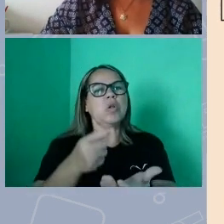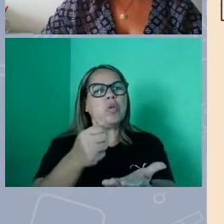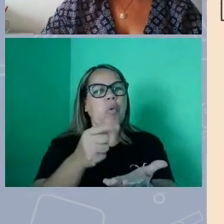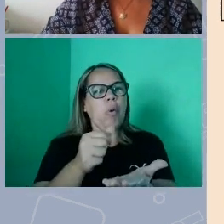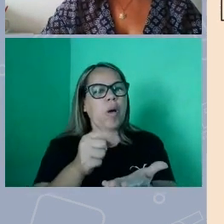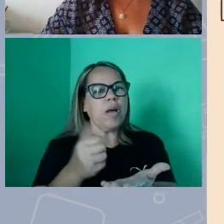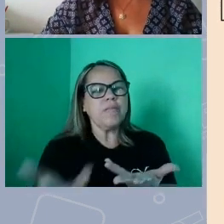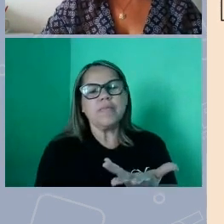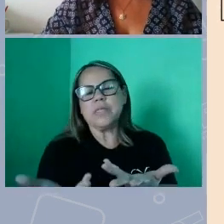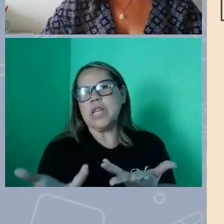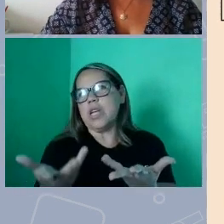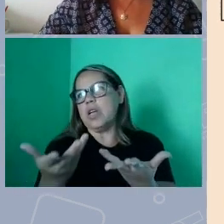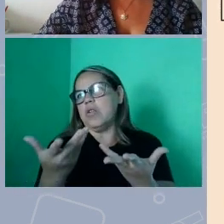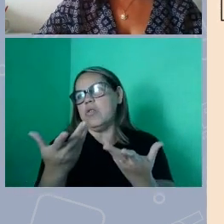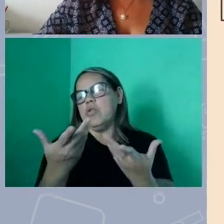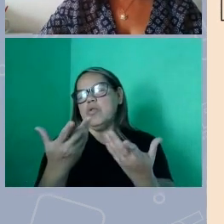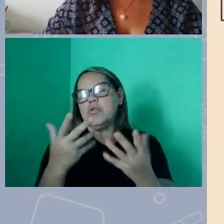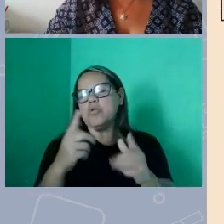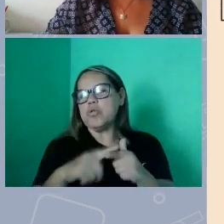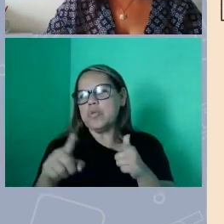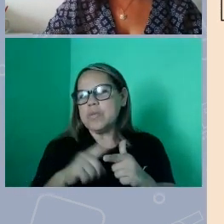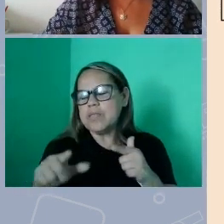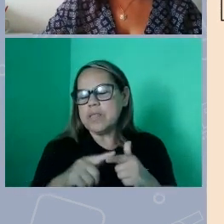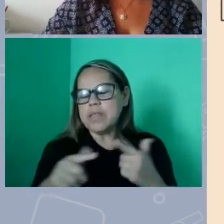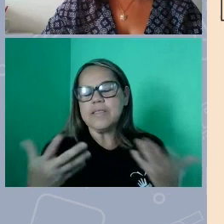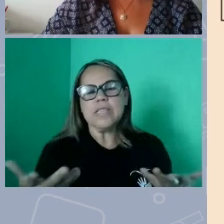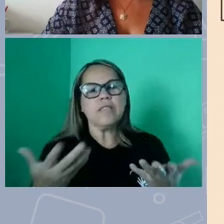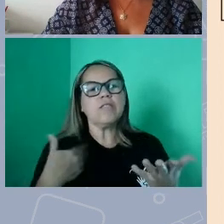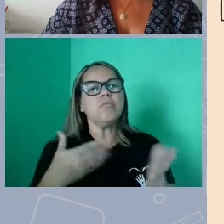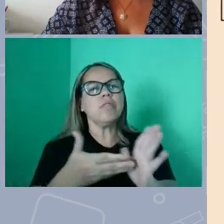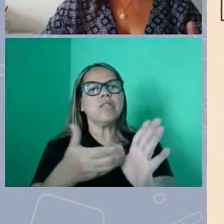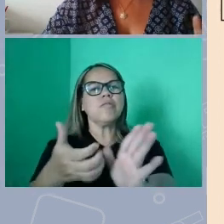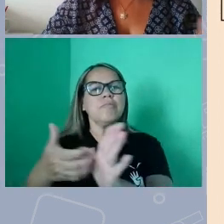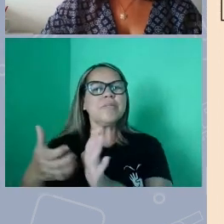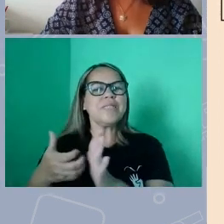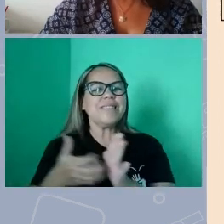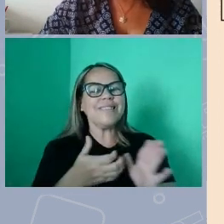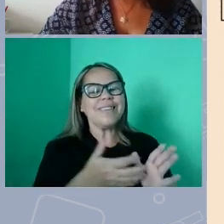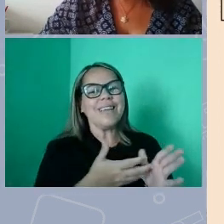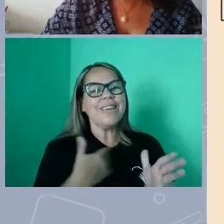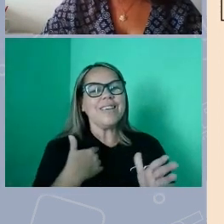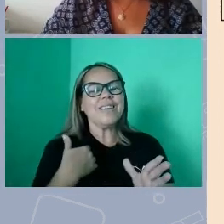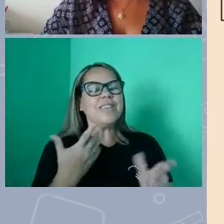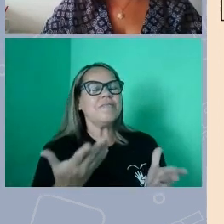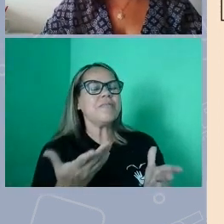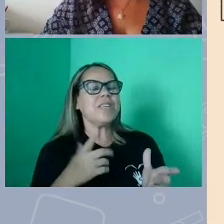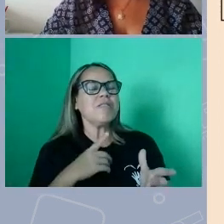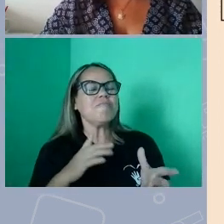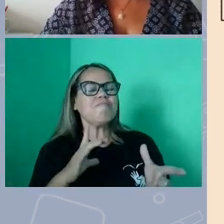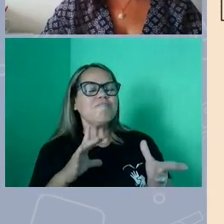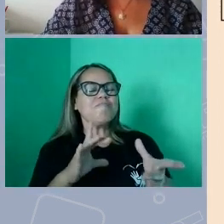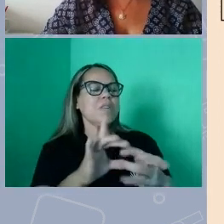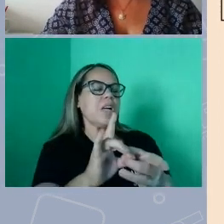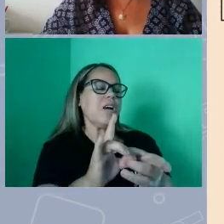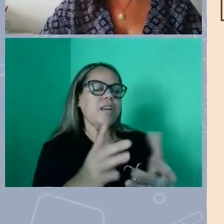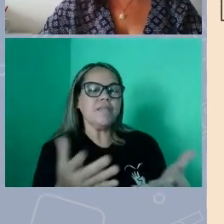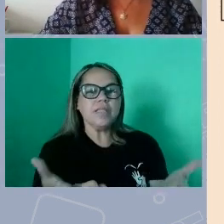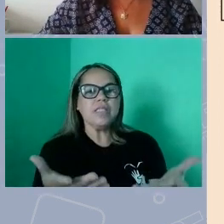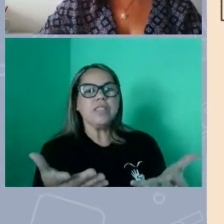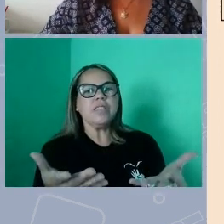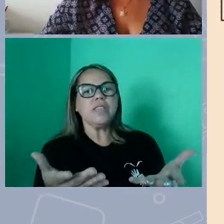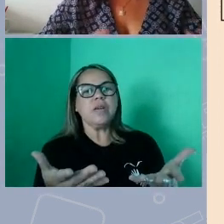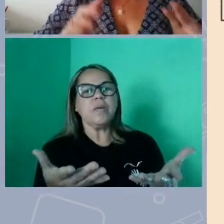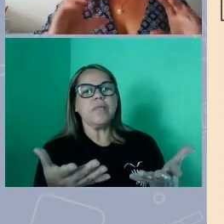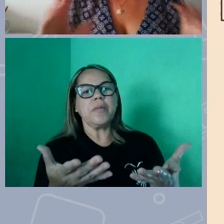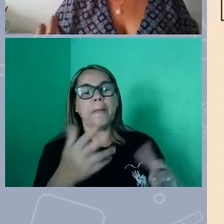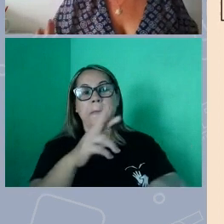conflitos então a gente também elimina e aí a gente tem vinculado ao materialismo histórico